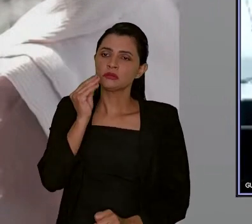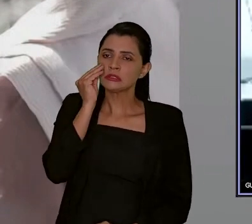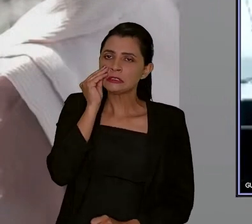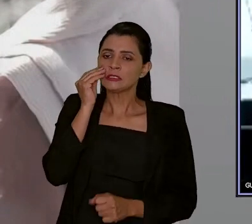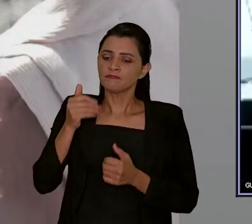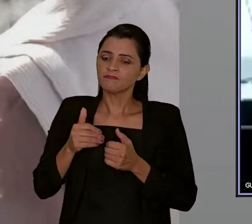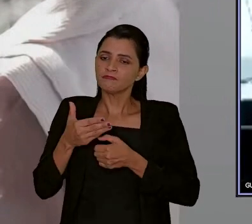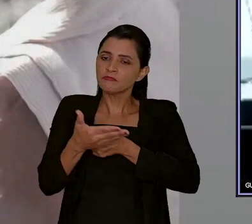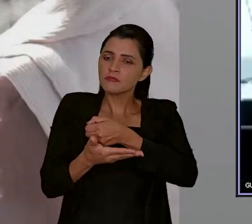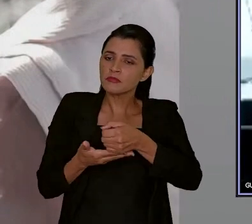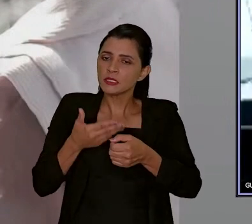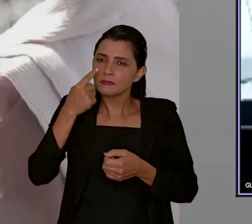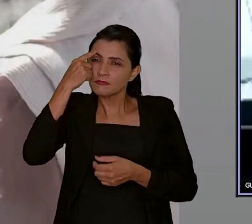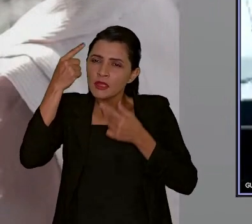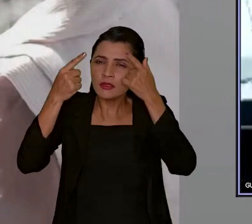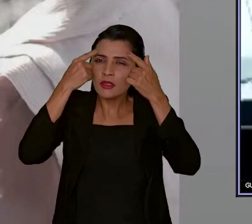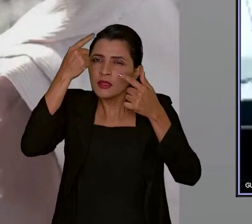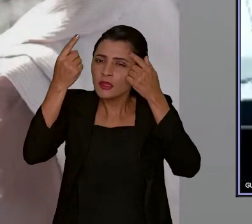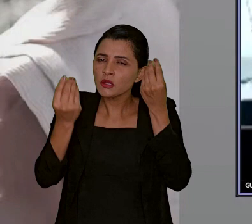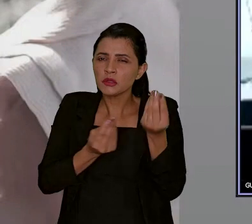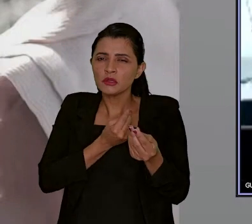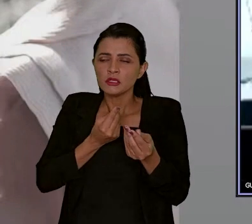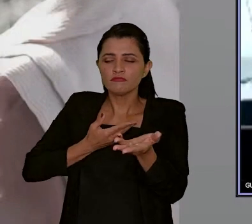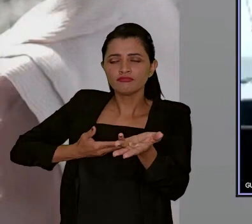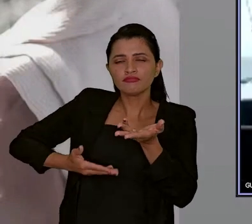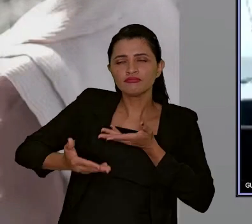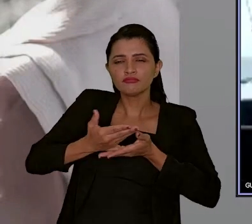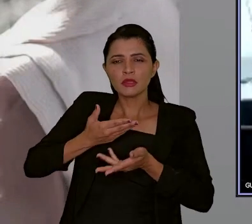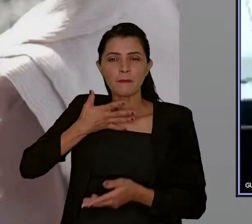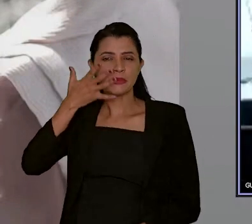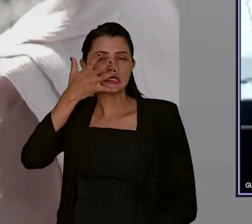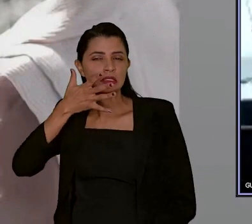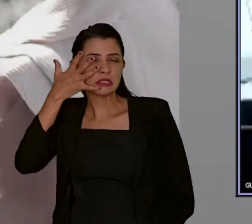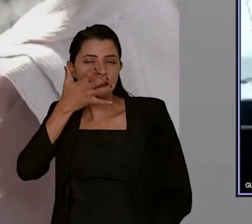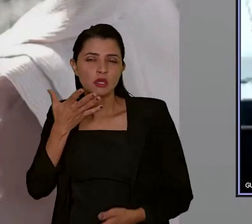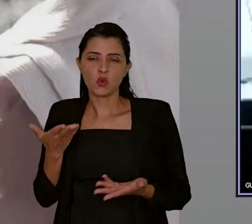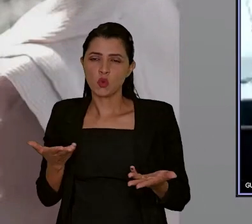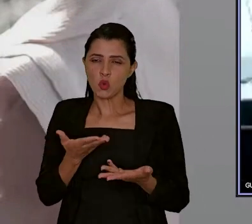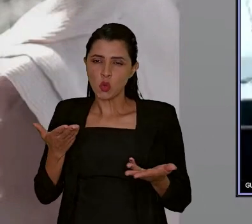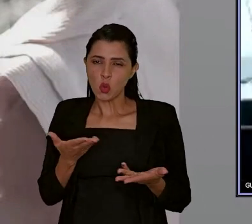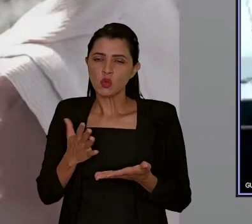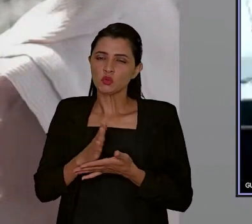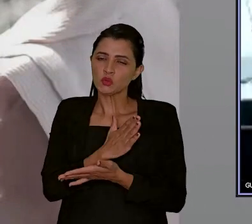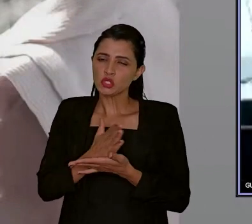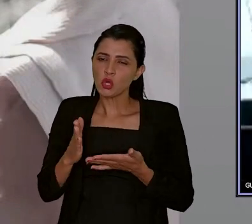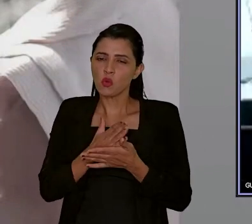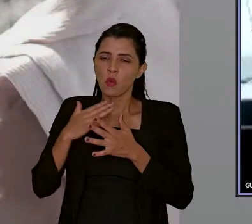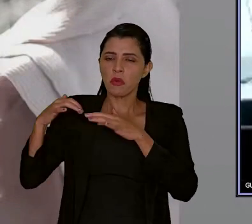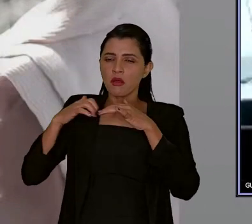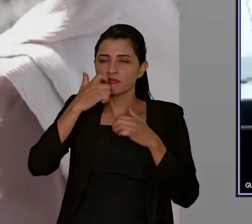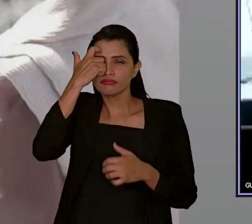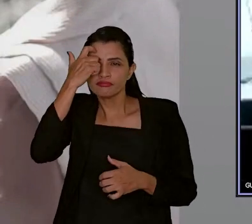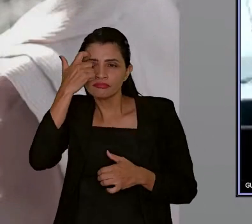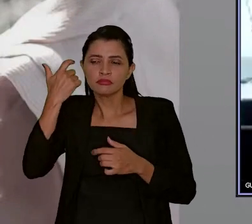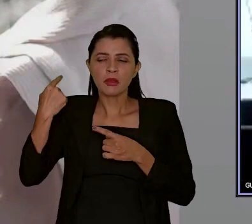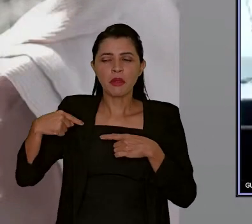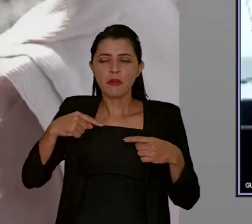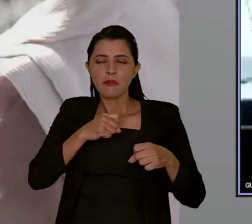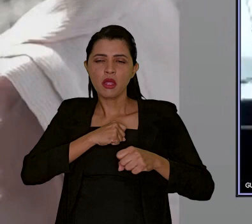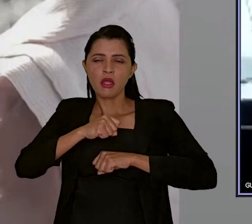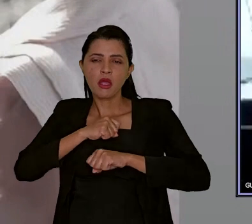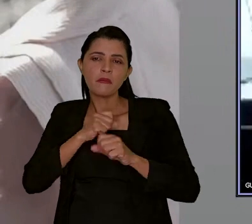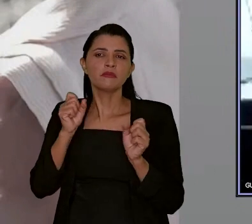ideias, desse compartilhamento de algumas reflexões, poder também, enfim, a partir daí